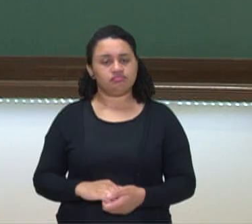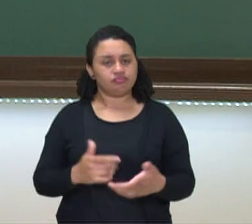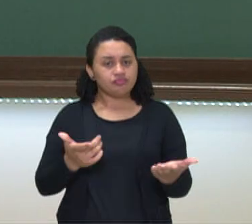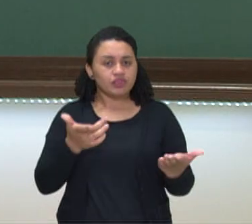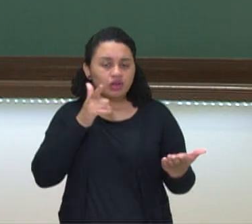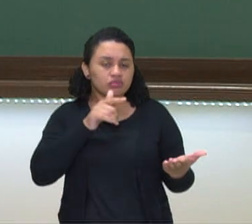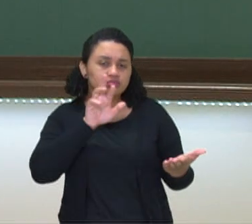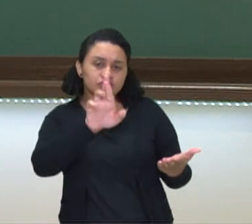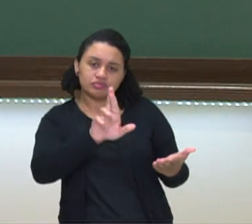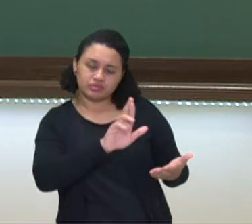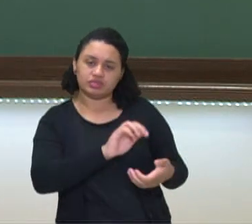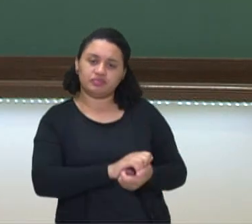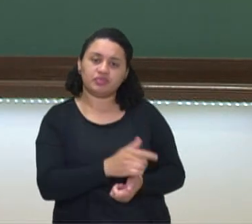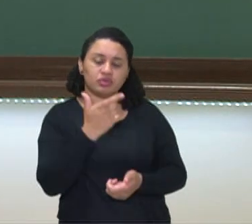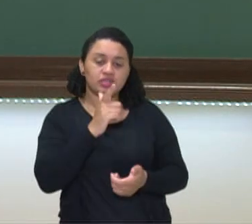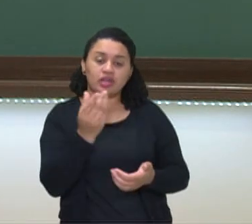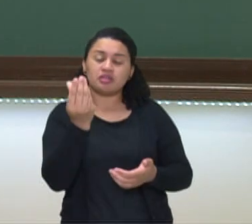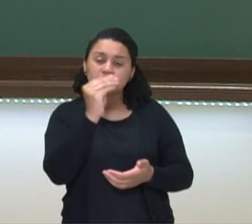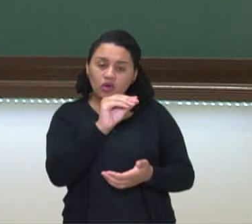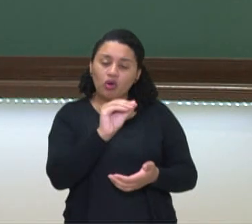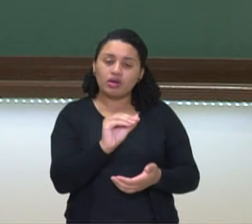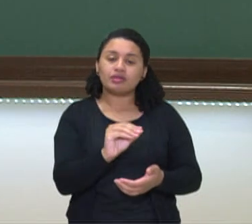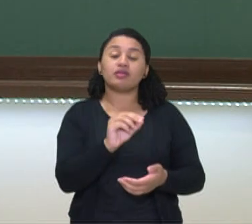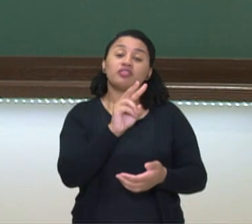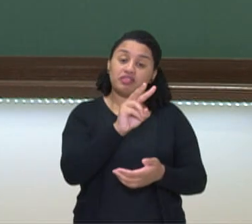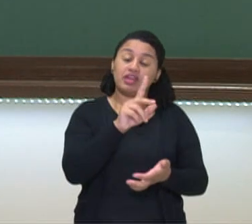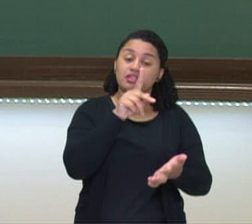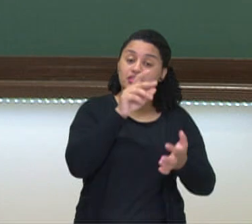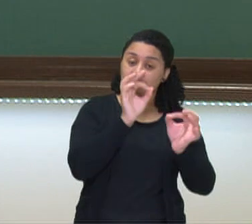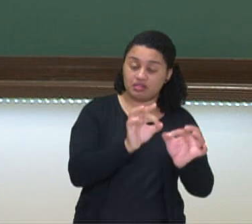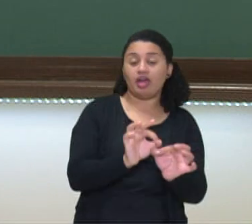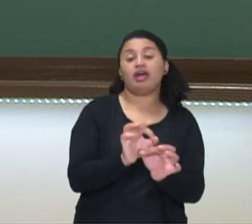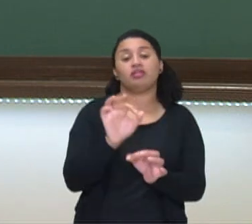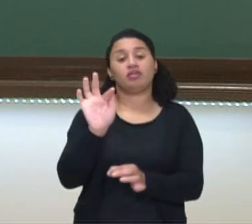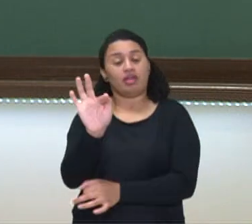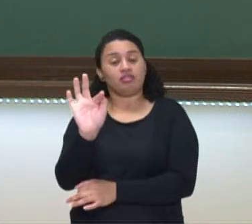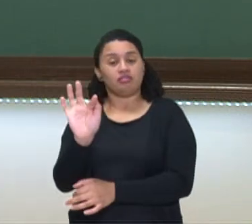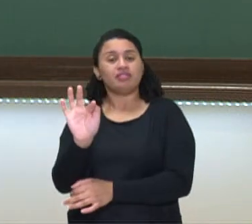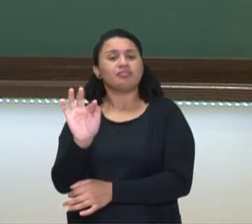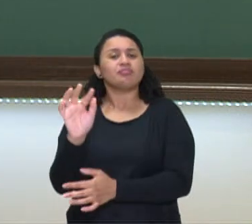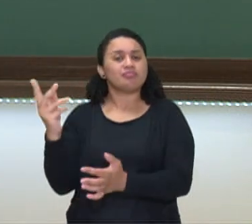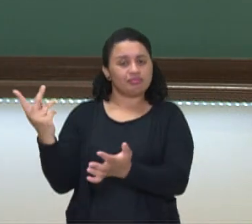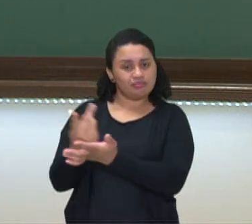Respondeu? Conseguiu marcar verdadeiro ou falso para as alternativas? Confira.